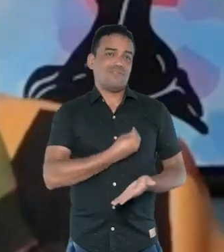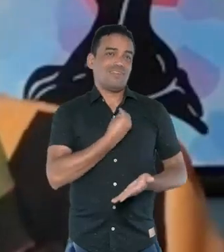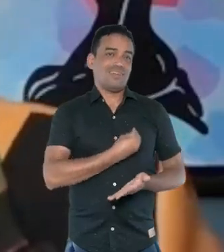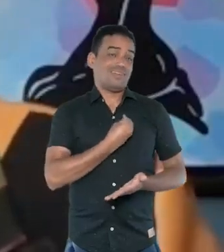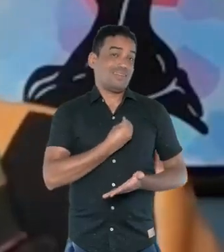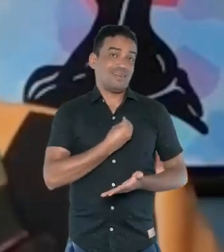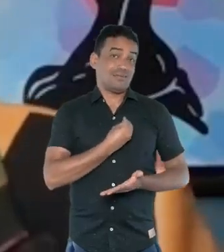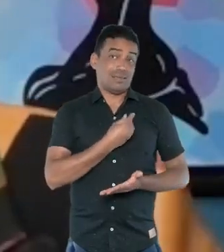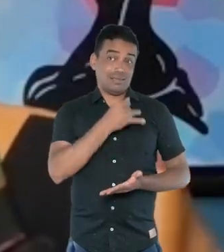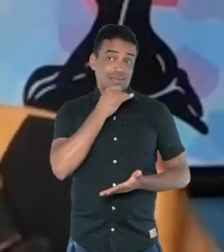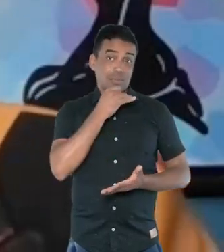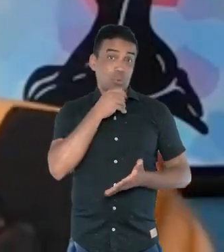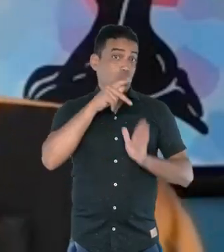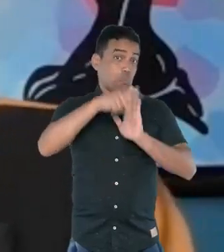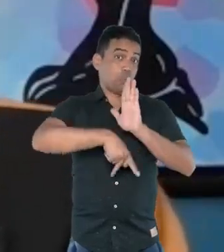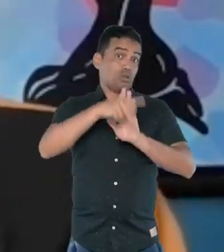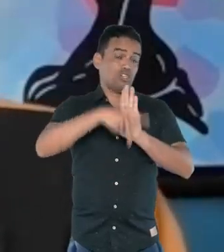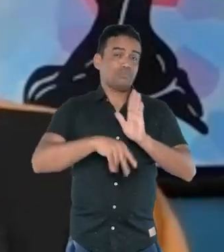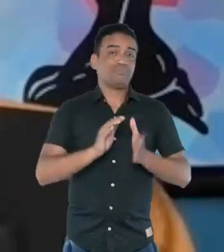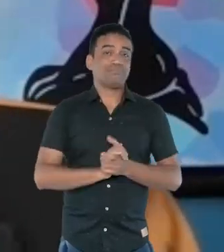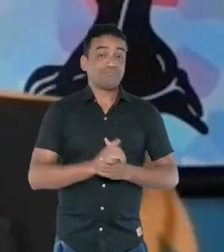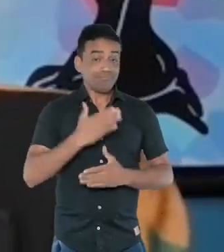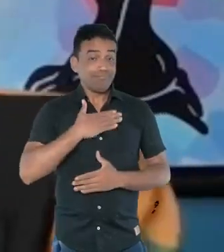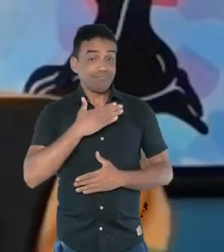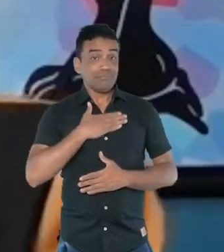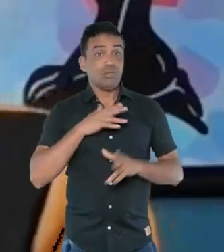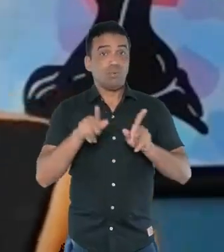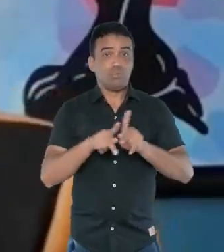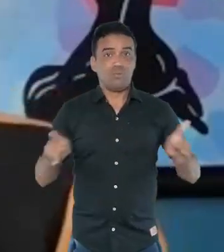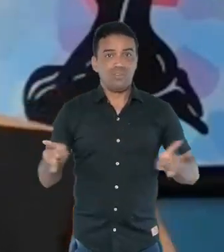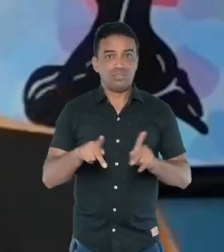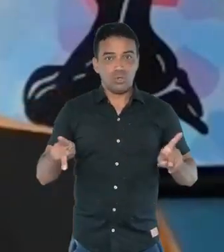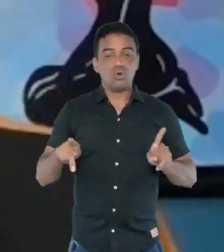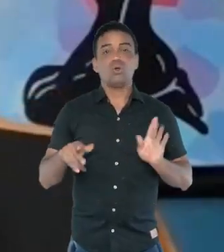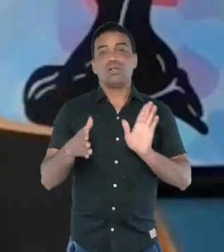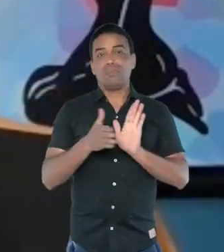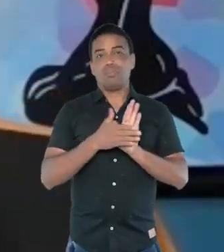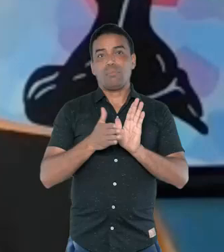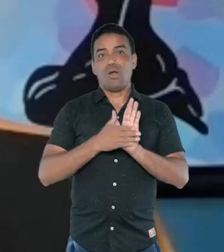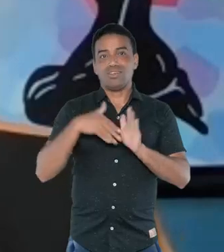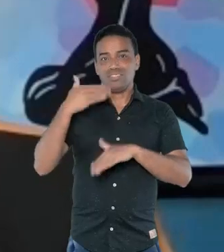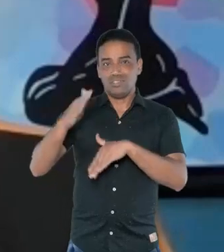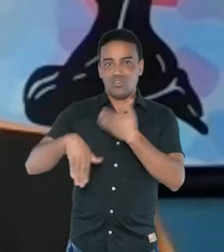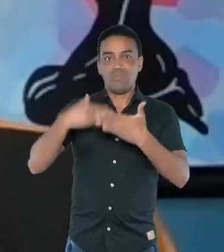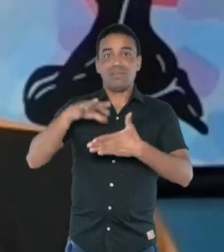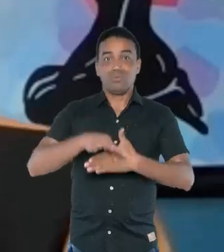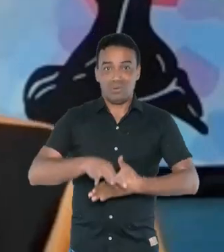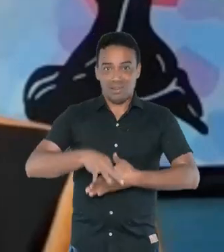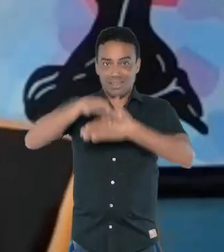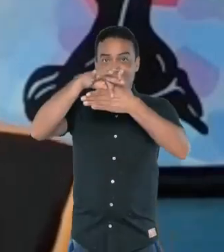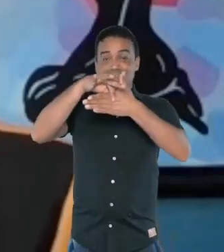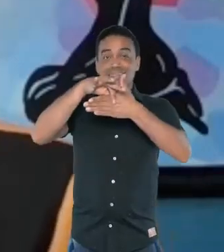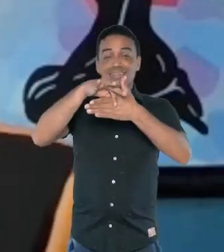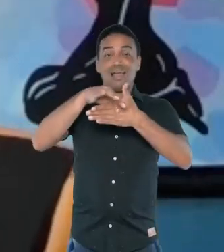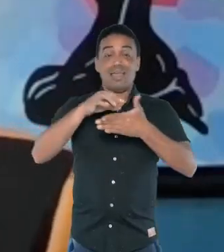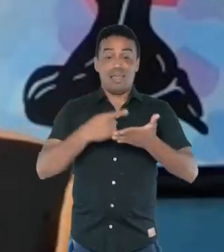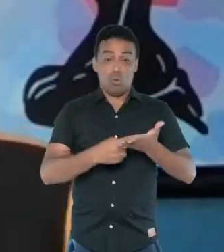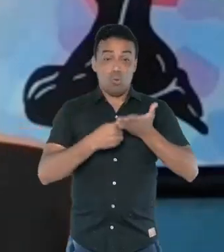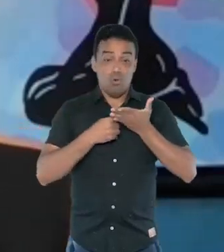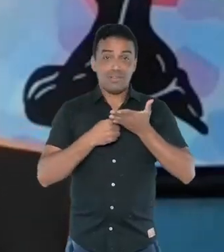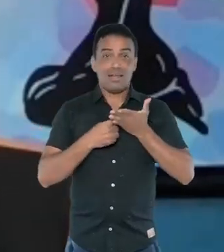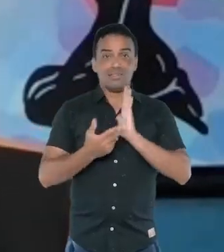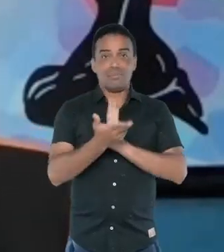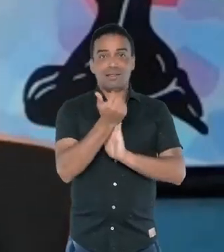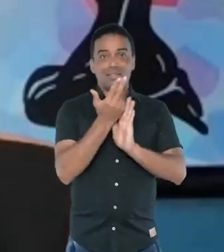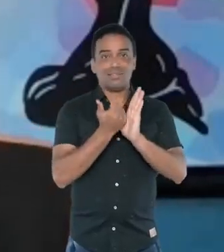de um projeto? Eu, como professora de programas de desenvolvimento de lideranças, ao ser convidada para